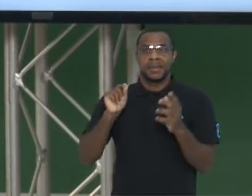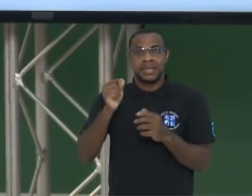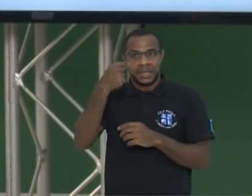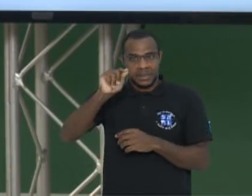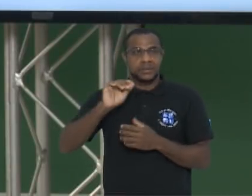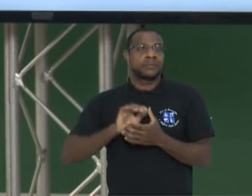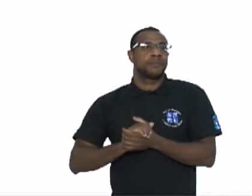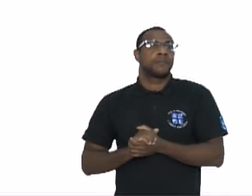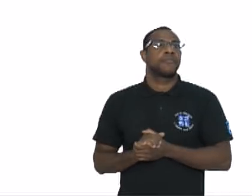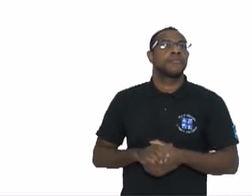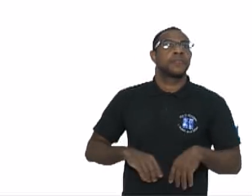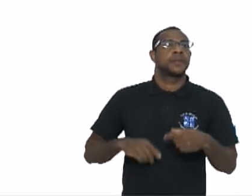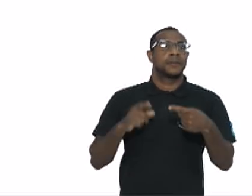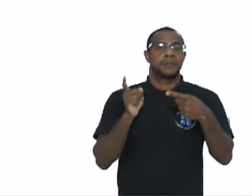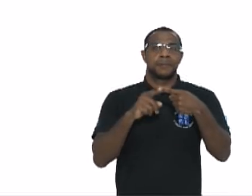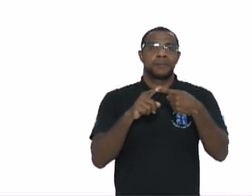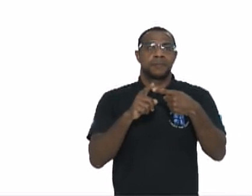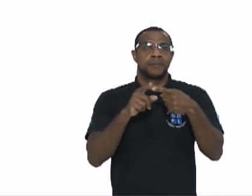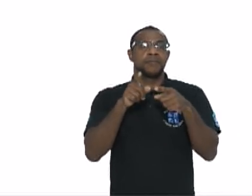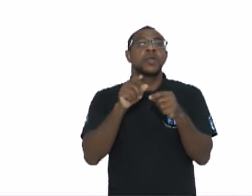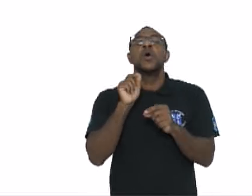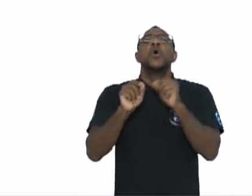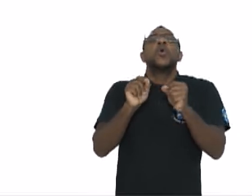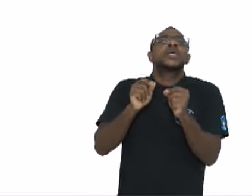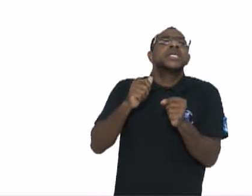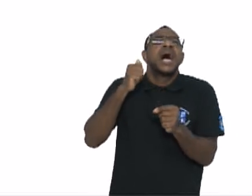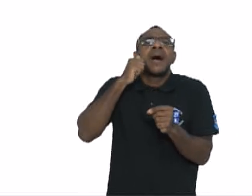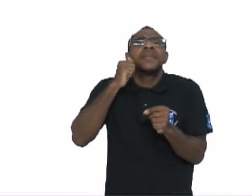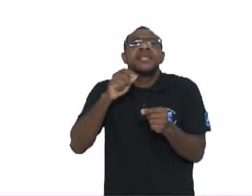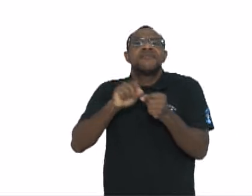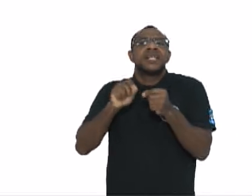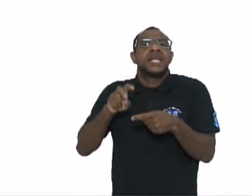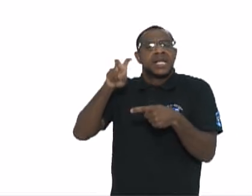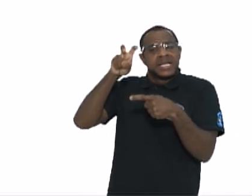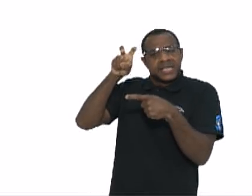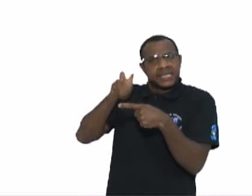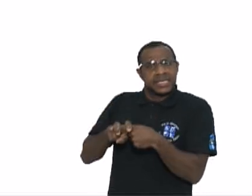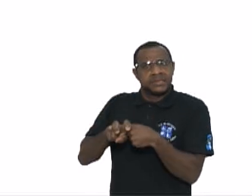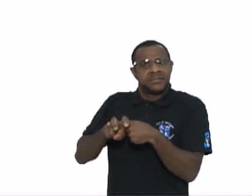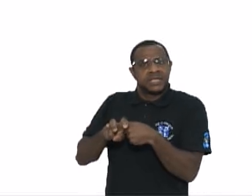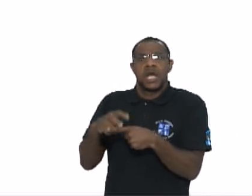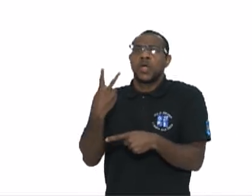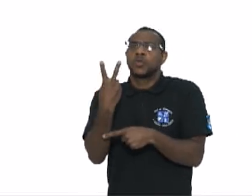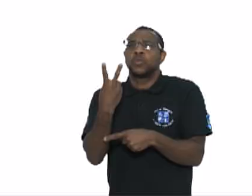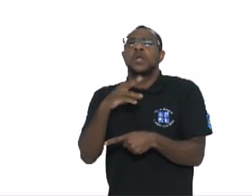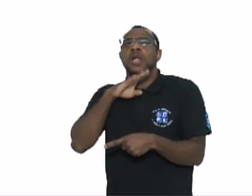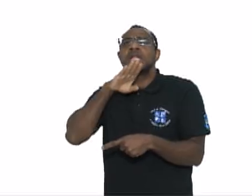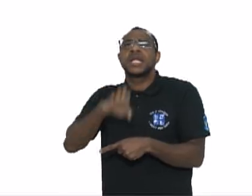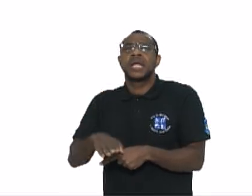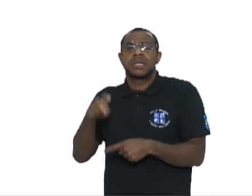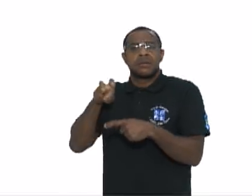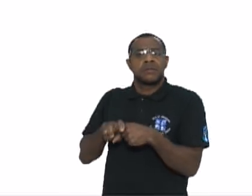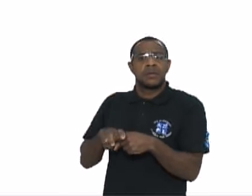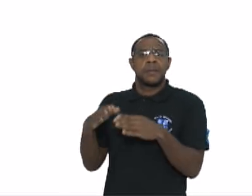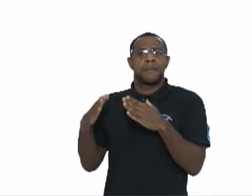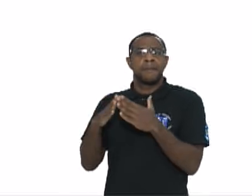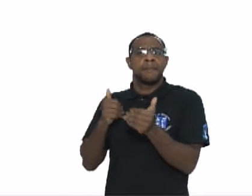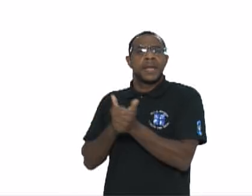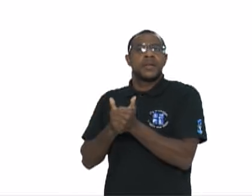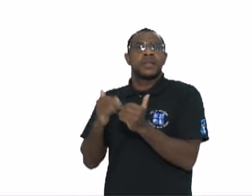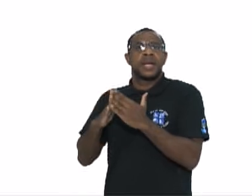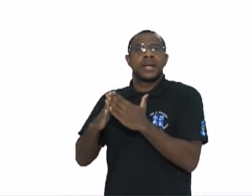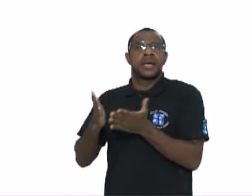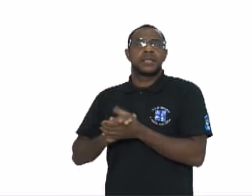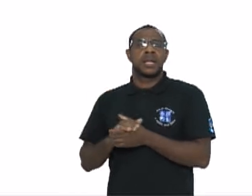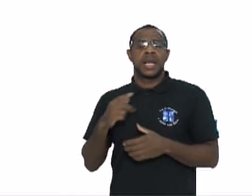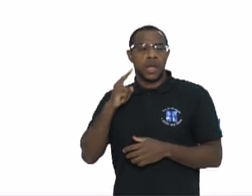uma questão. O que a menina fazia sentada na porta de casa às 2 horas da tarde? Ela olhava o movimento,